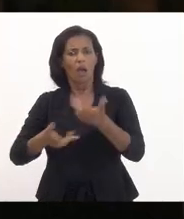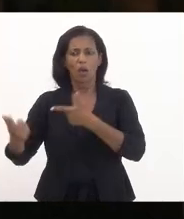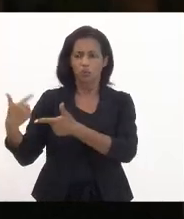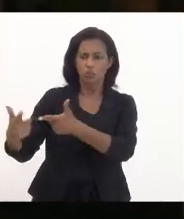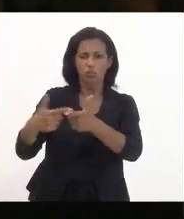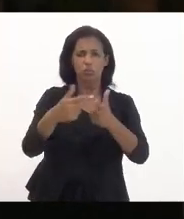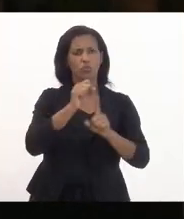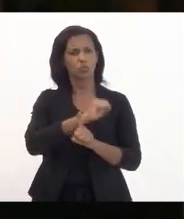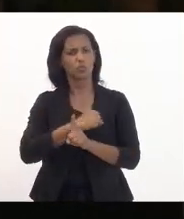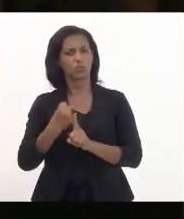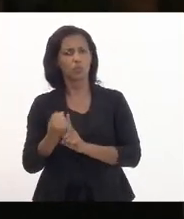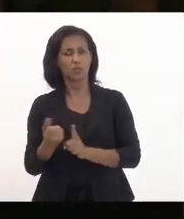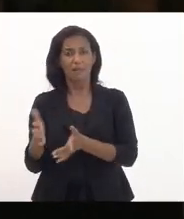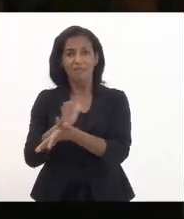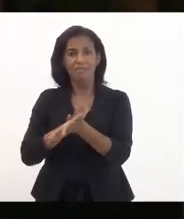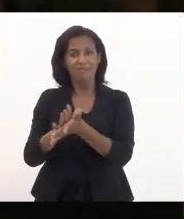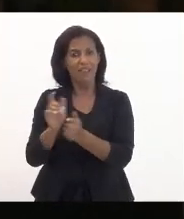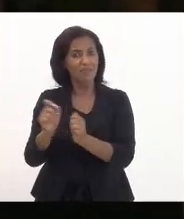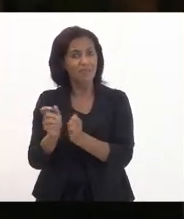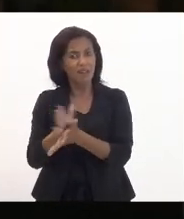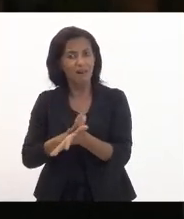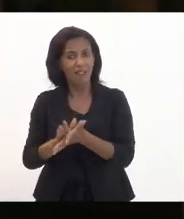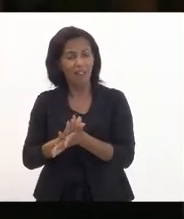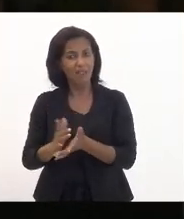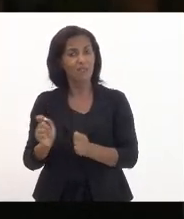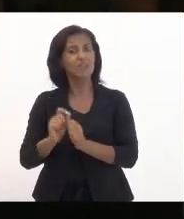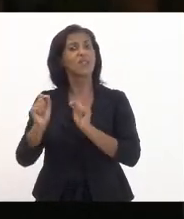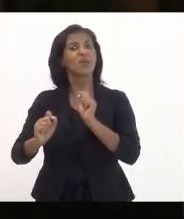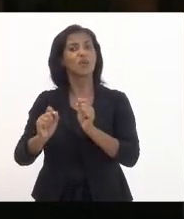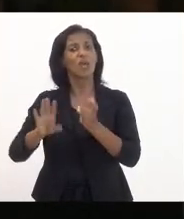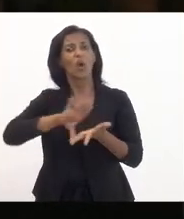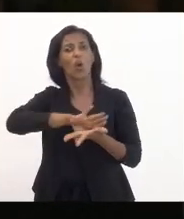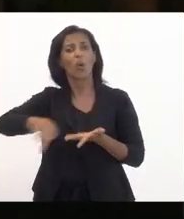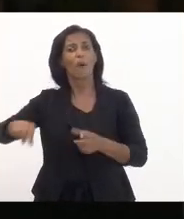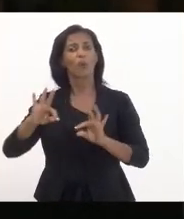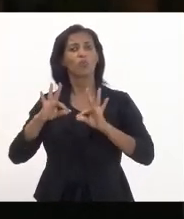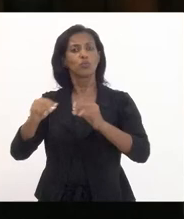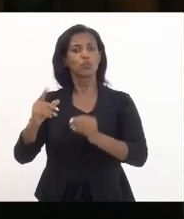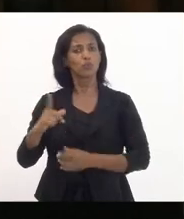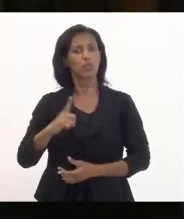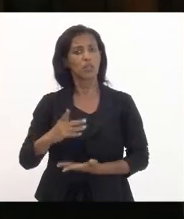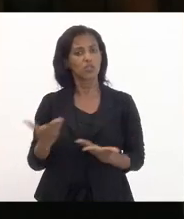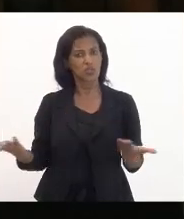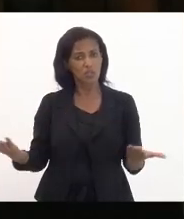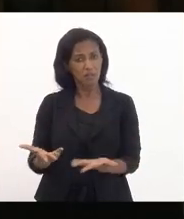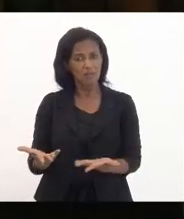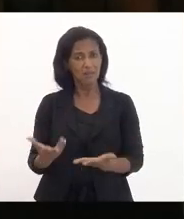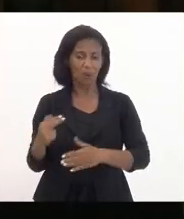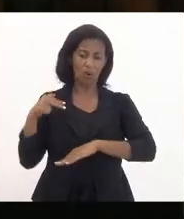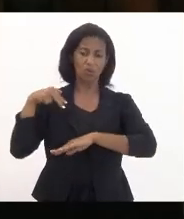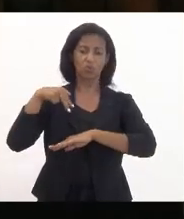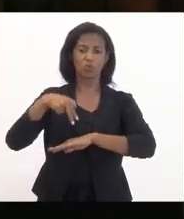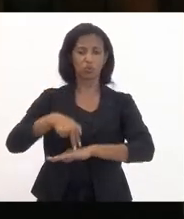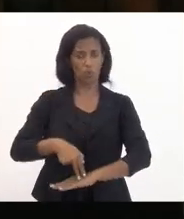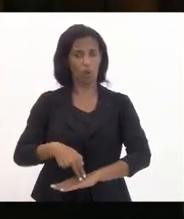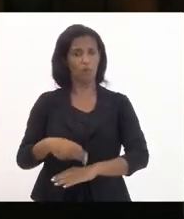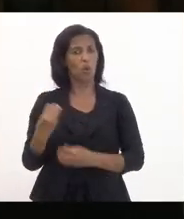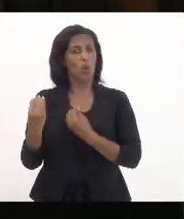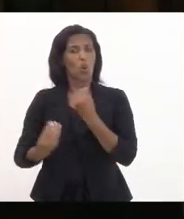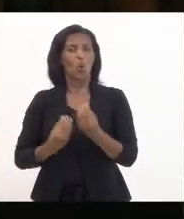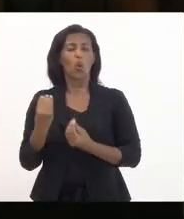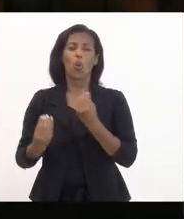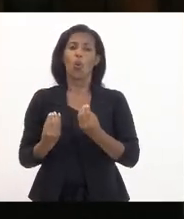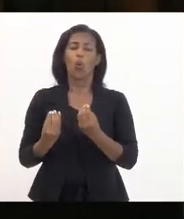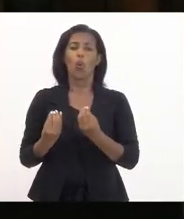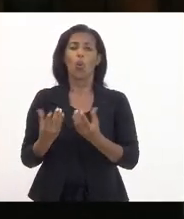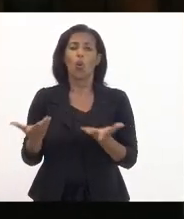dicotomias sociais, e nada fizeram, ou melhor, fizeram, roubaram tudo que tinha. E agora sobem essa tribuna como se fossem os